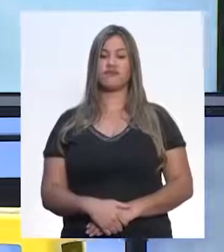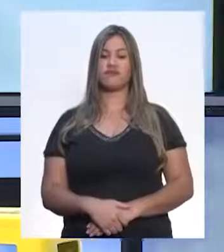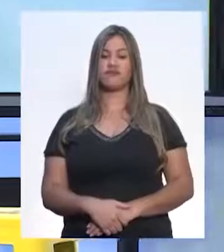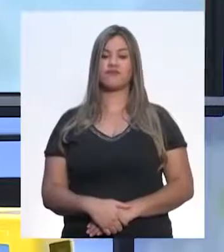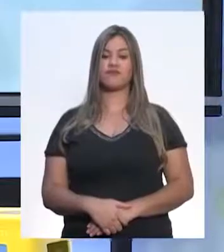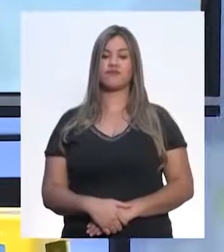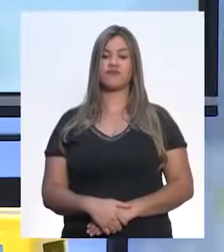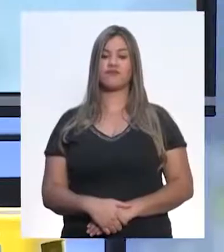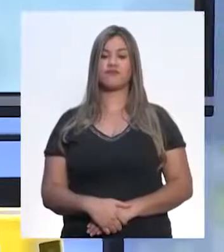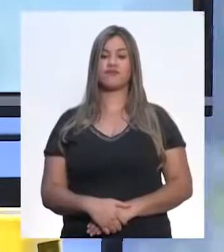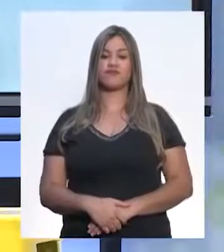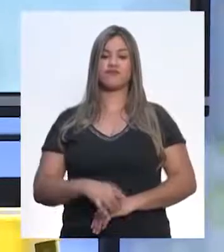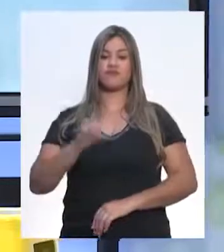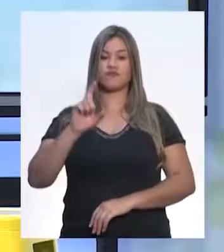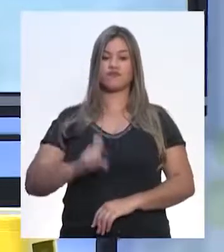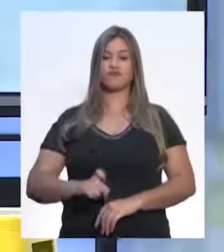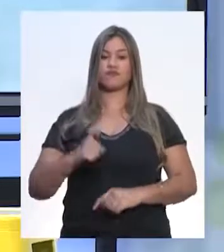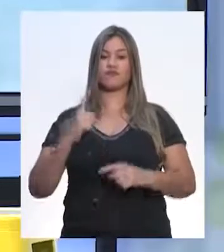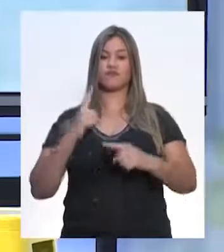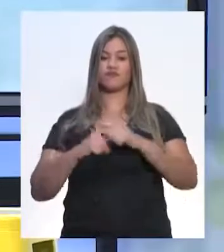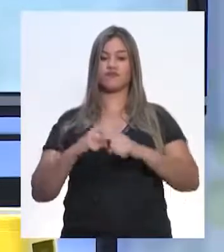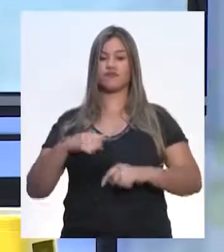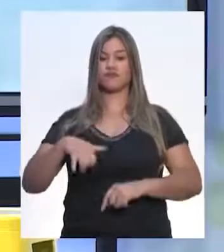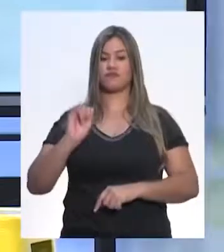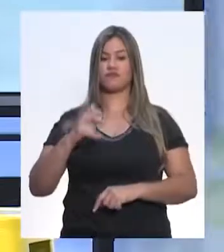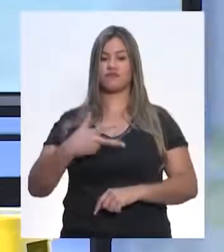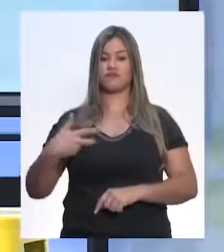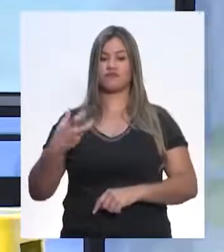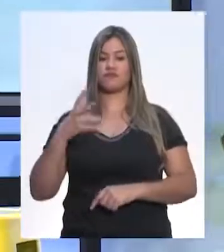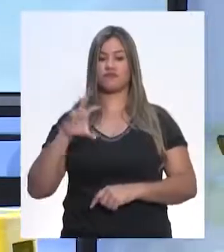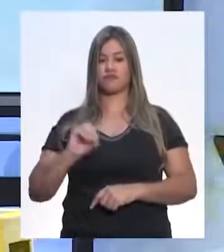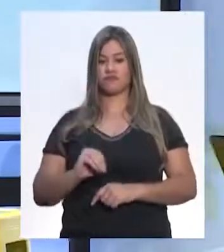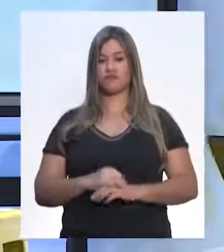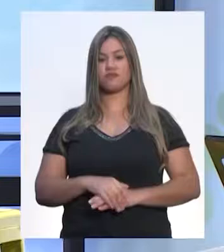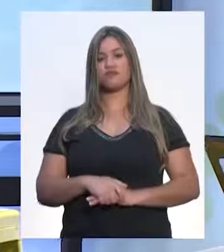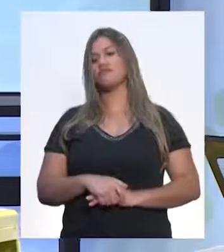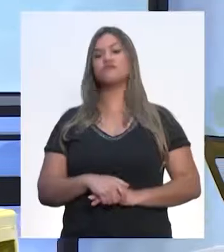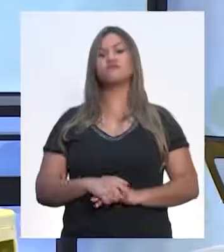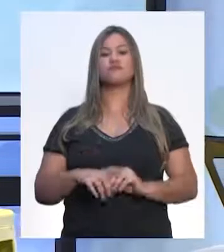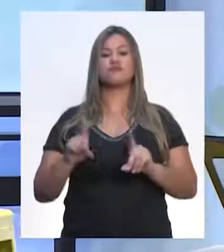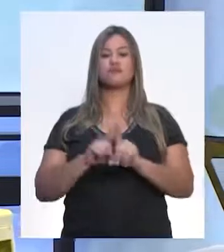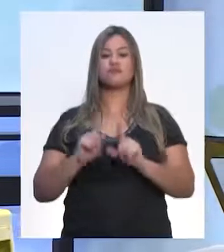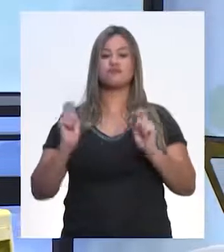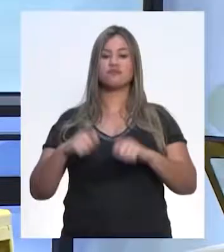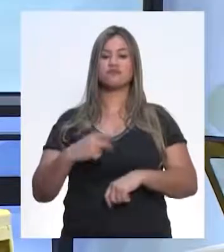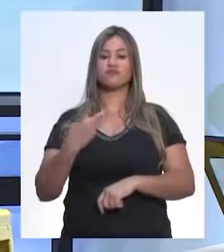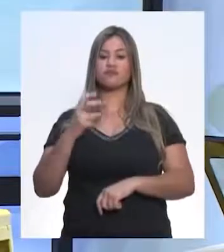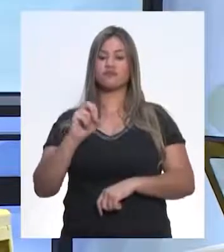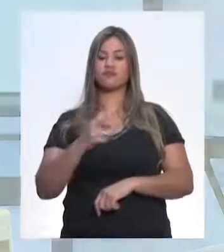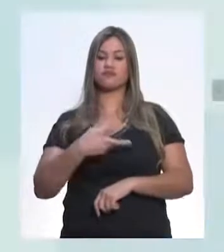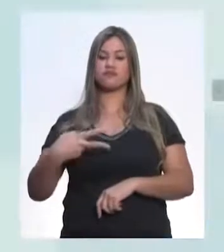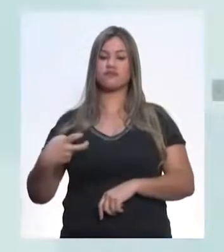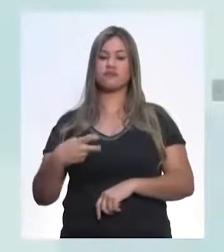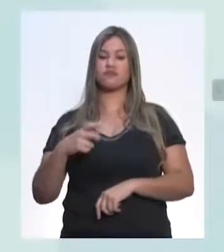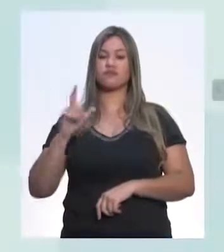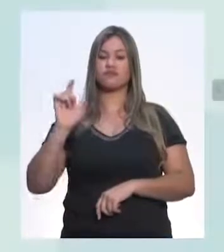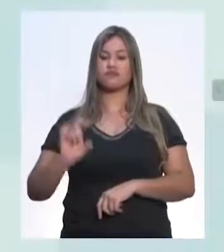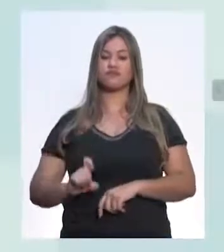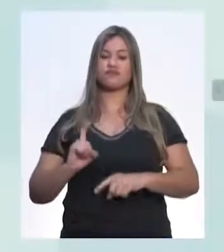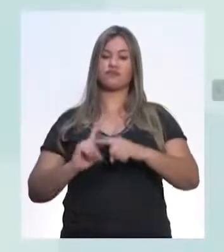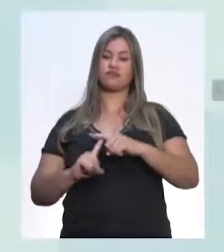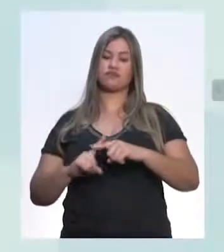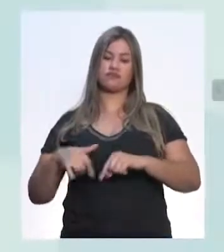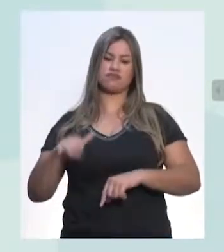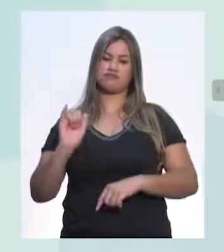ter x mais y igual a 20, como eu também posso colocar 20 igual a x mais